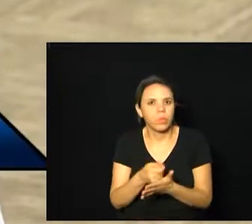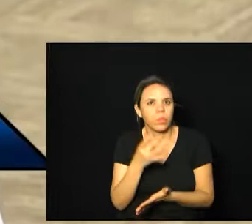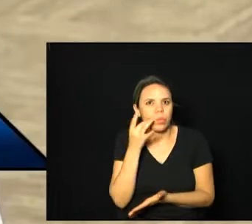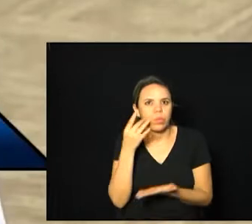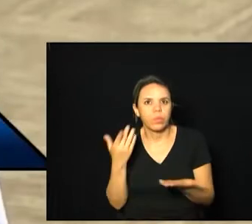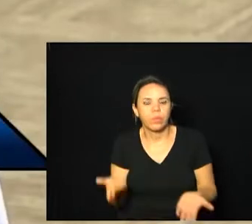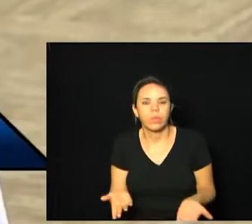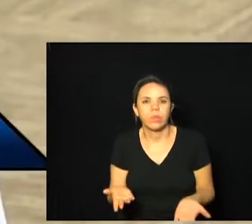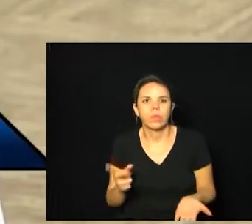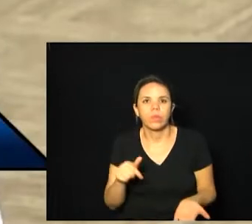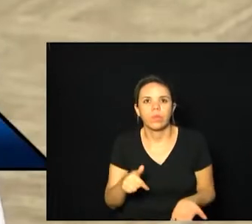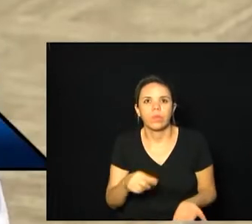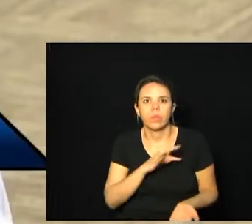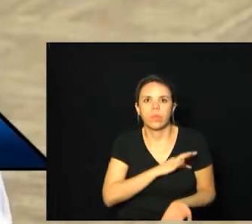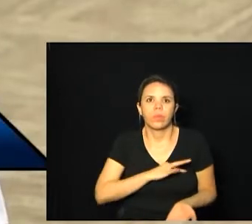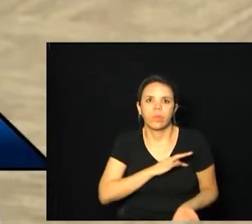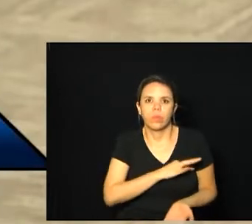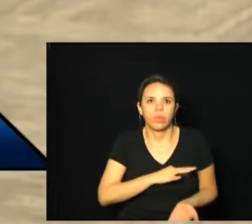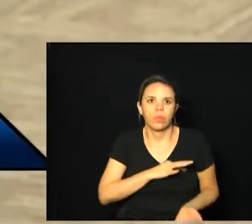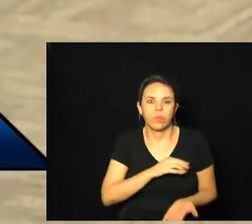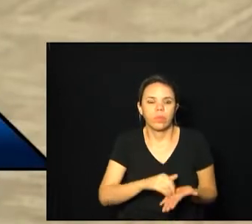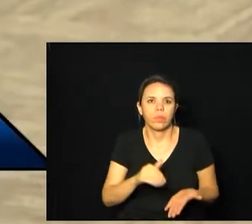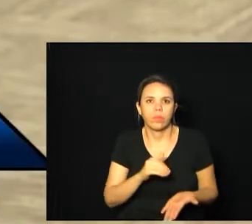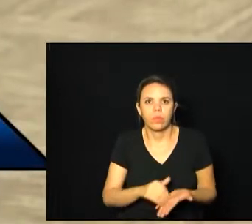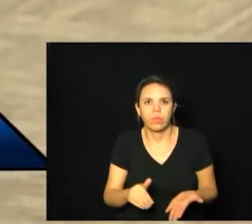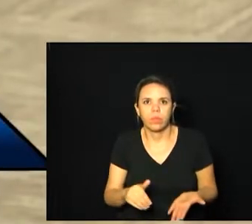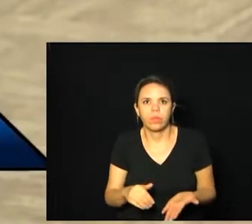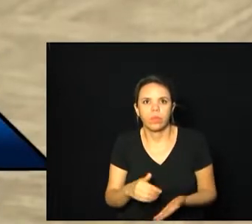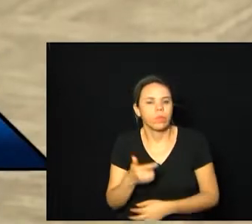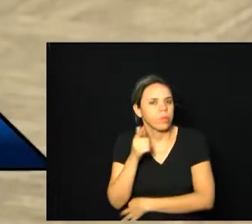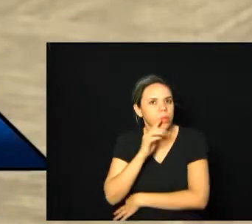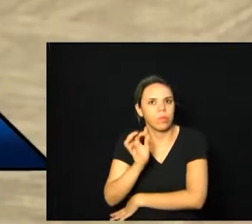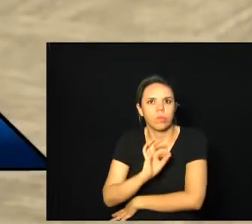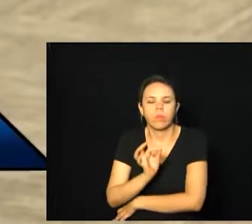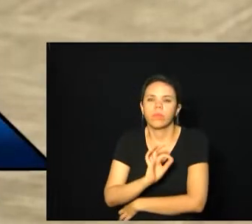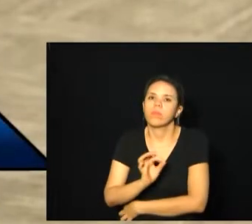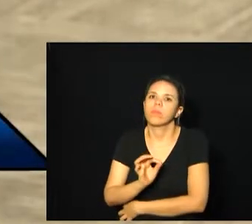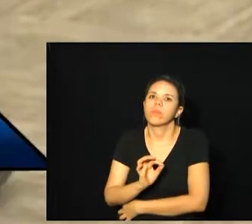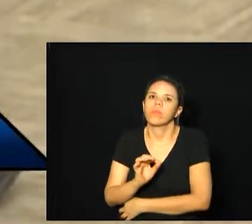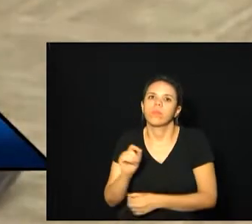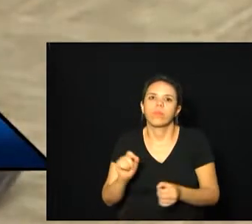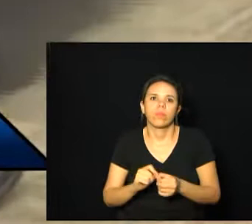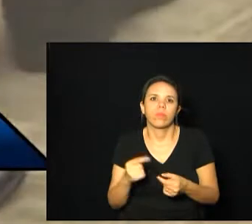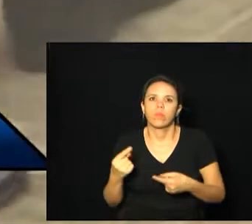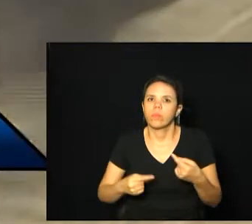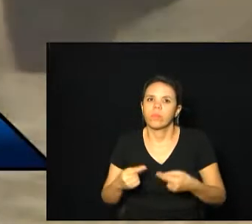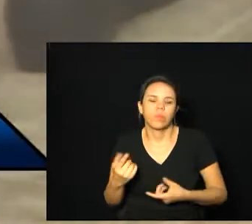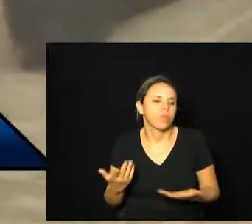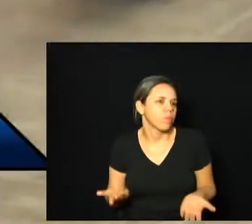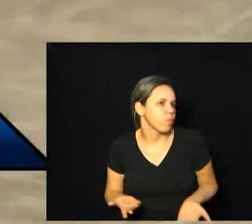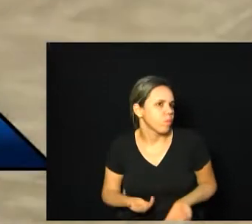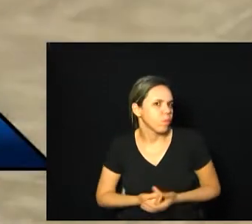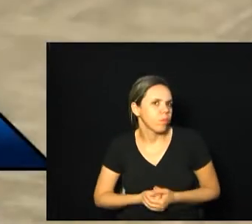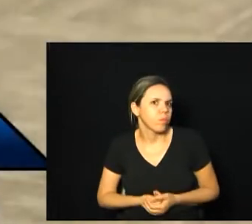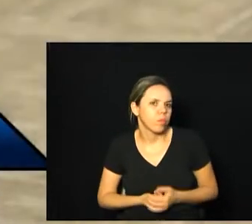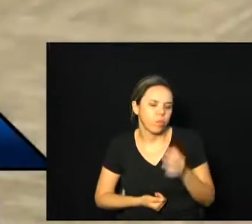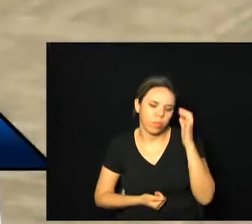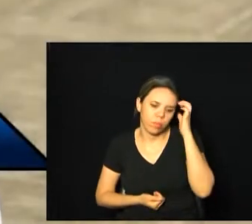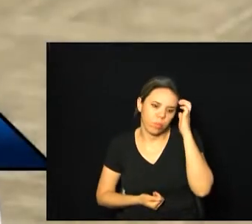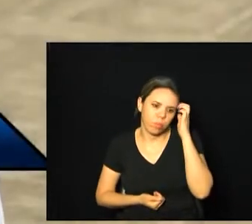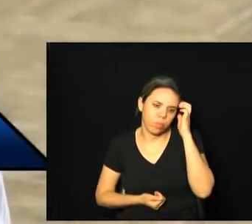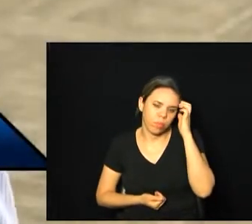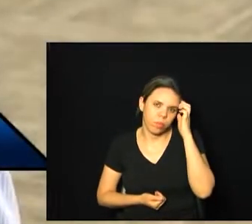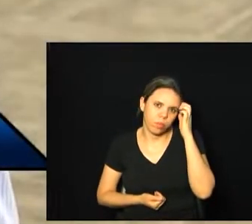obrigatória desses técnicos, dessas secretarias, a gente não consegue fazer uma discussão.